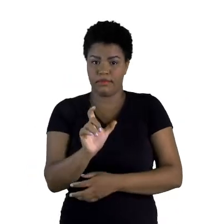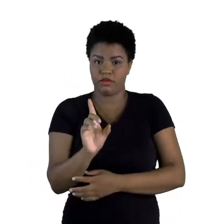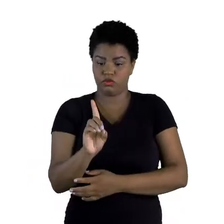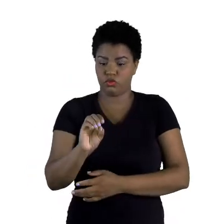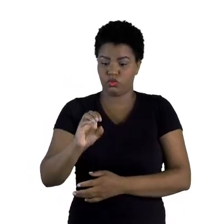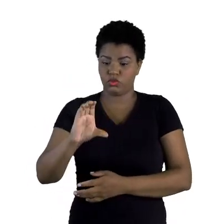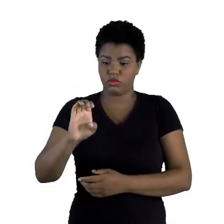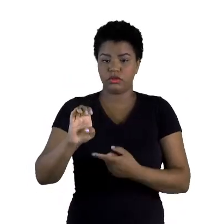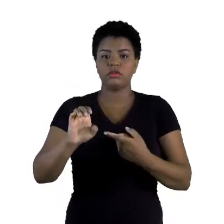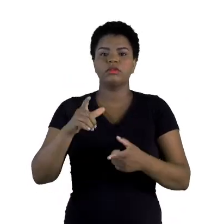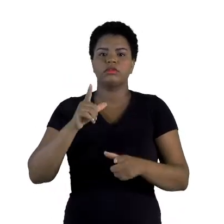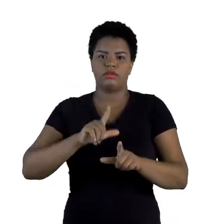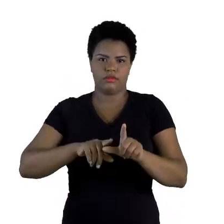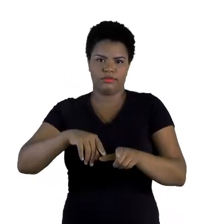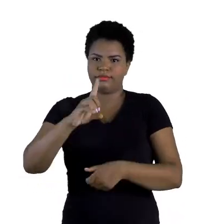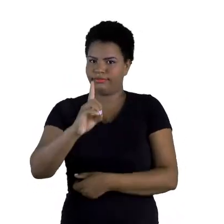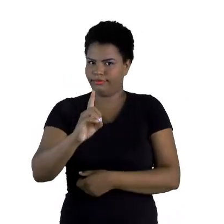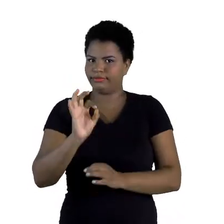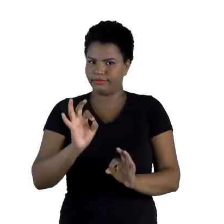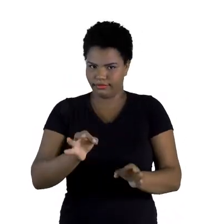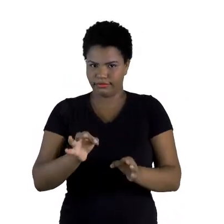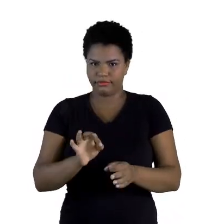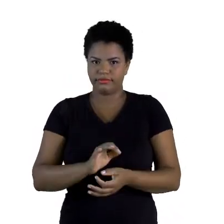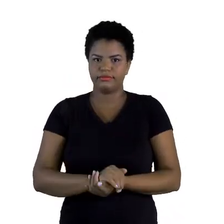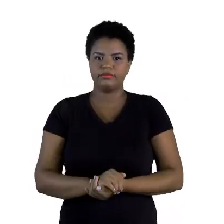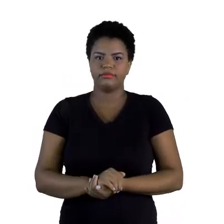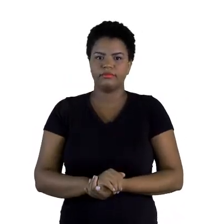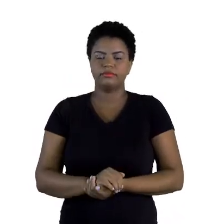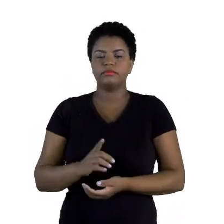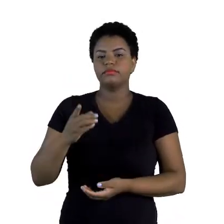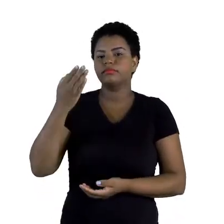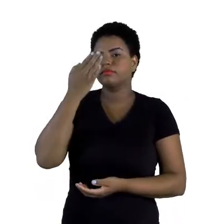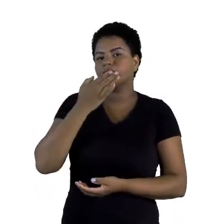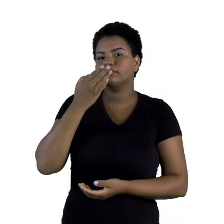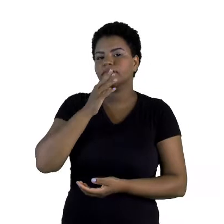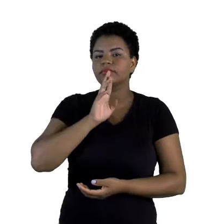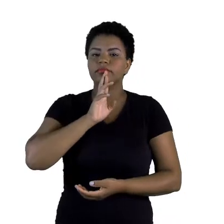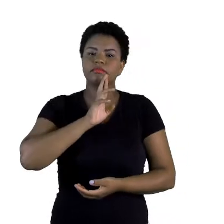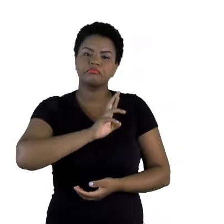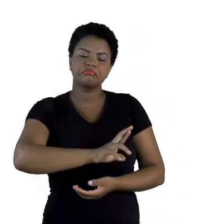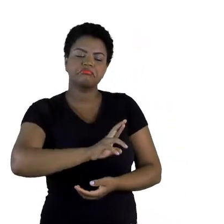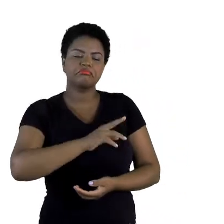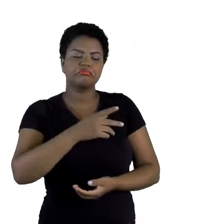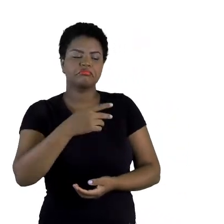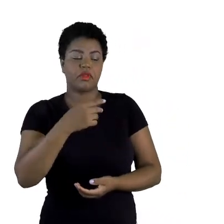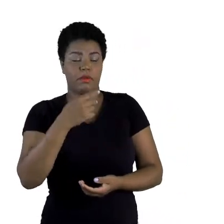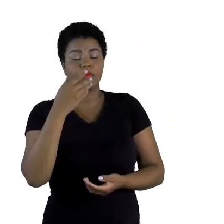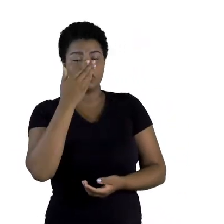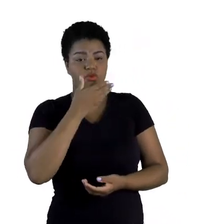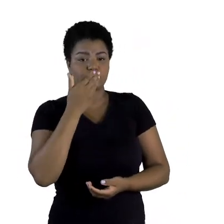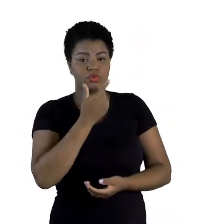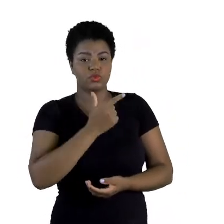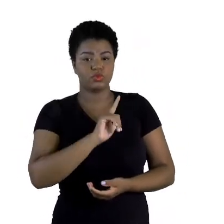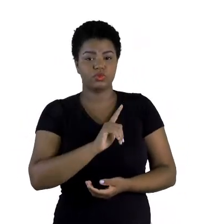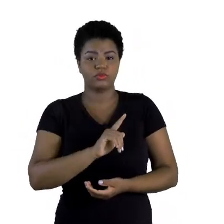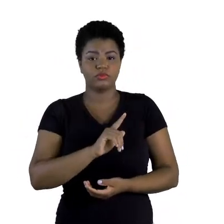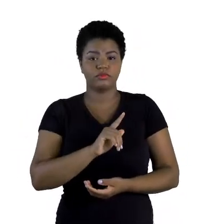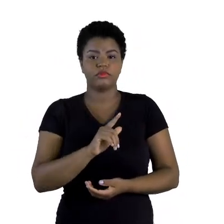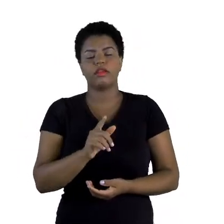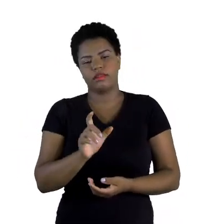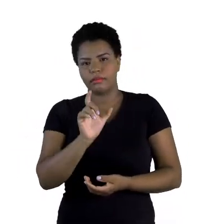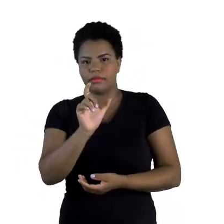tem a letra D, não é mesmo? O doce respondeu para o doce. Nessa frase tem, ó, doce, a